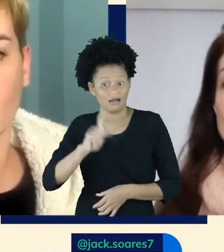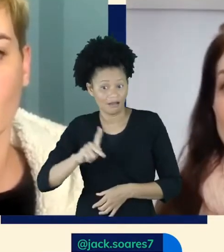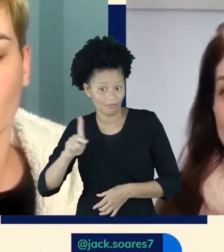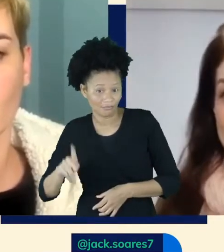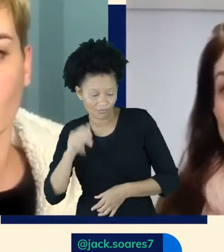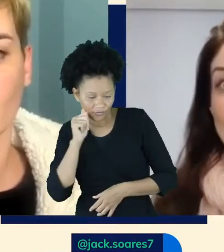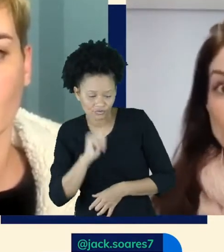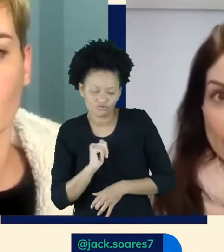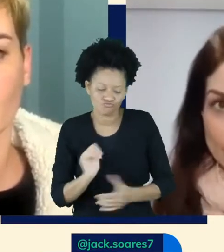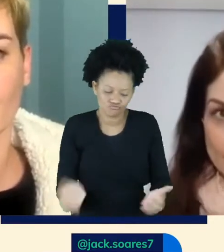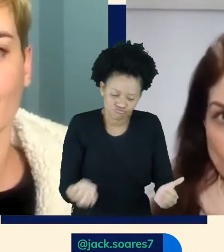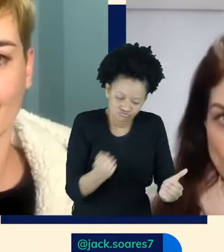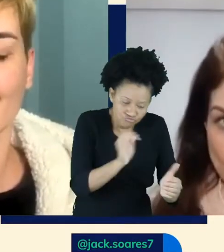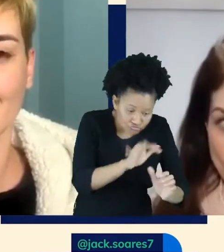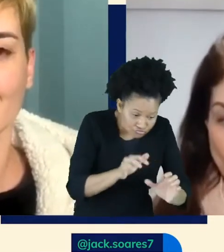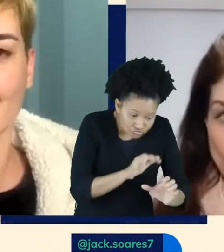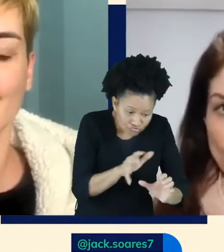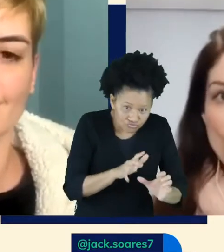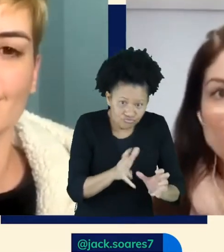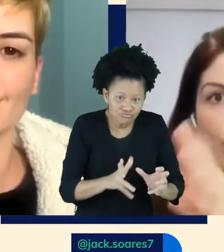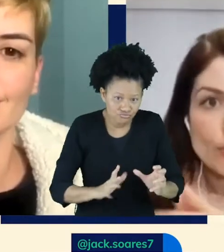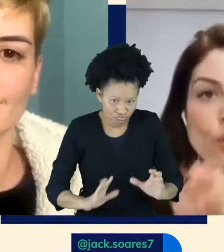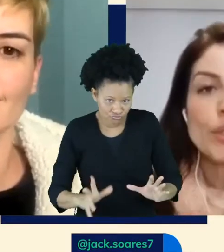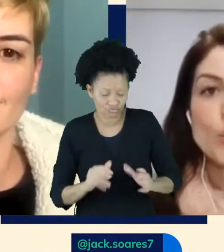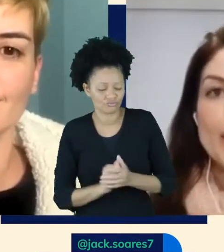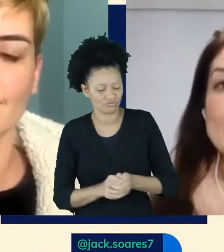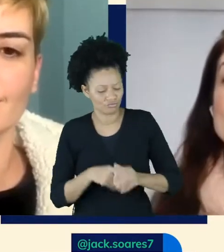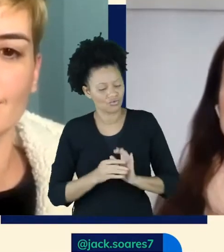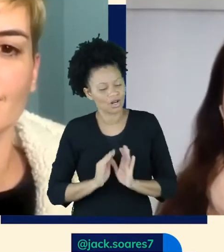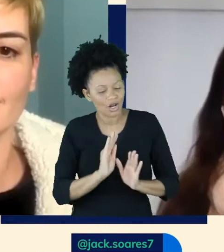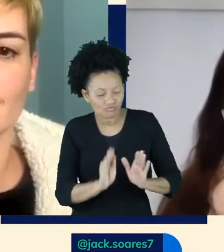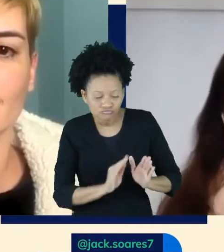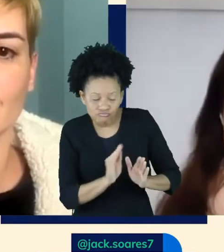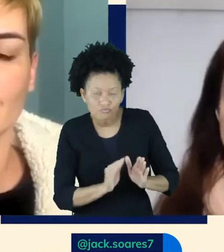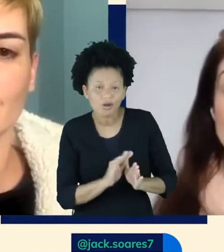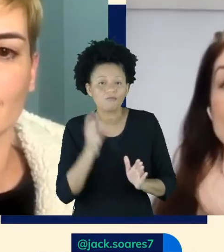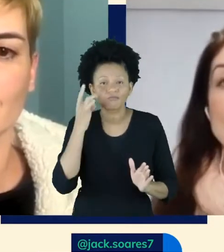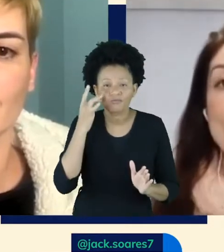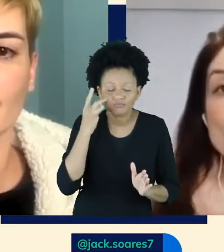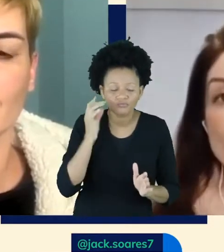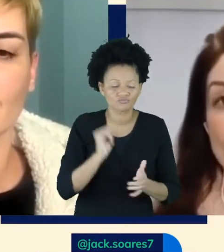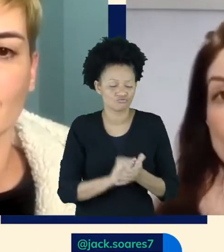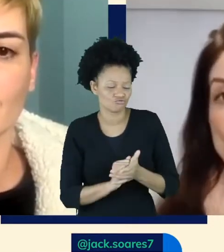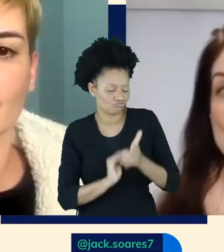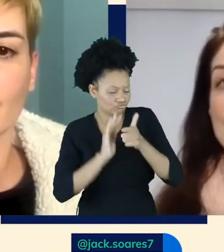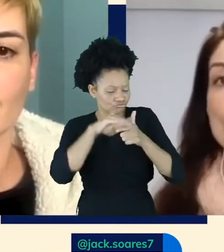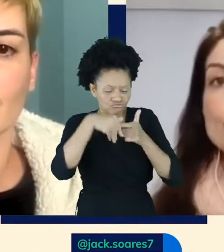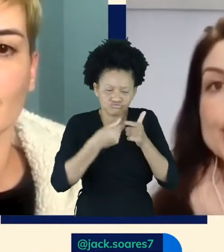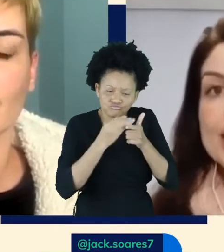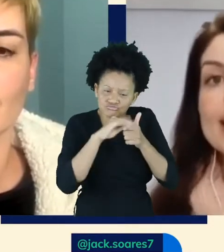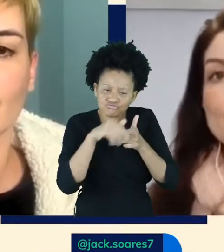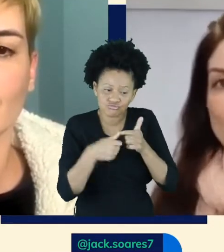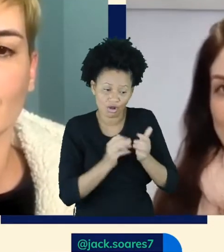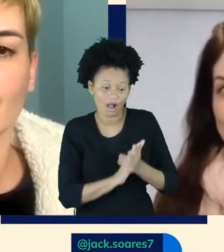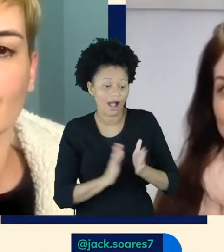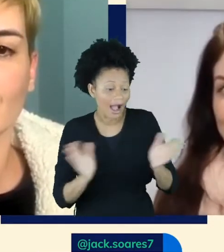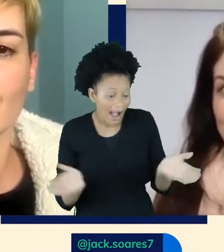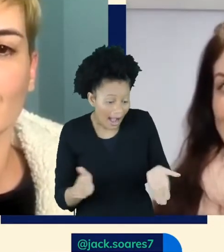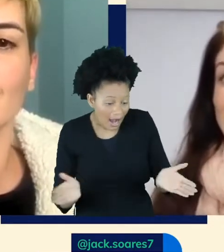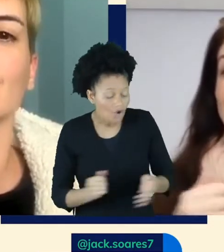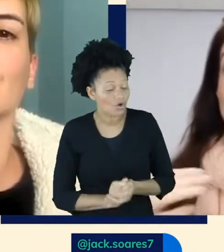ela falava assim, claro que ela fazia higiene do bumbum, da vulva, do pênis e falava, olha, a pepeca é sua, agora você